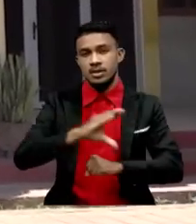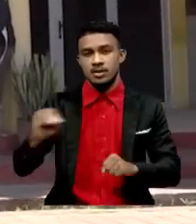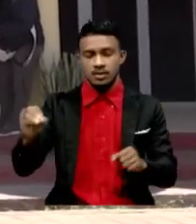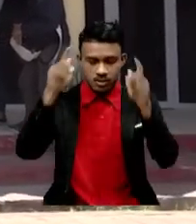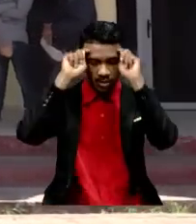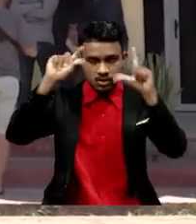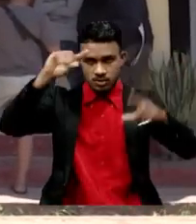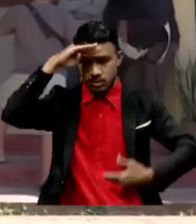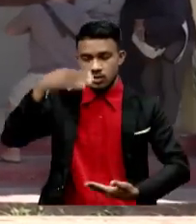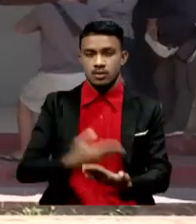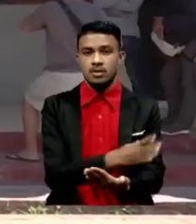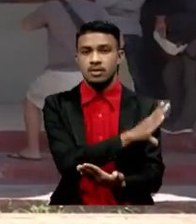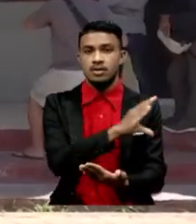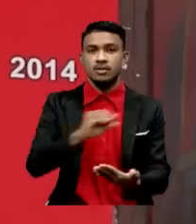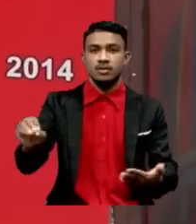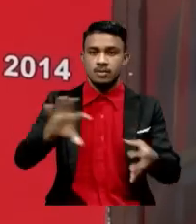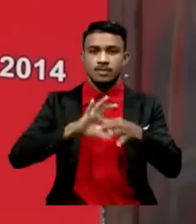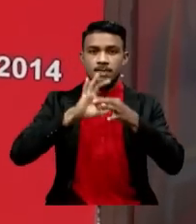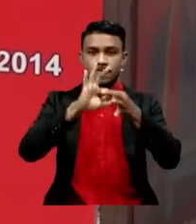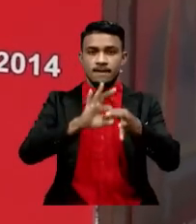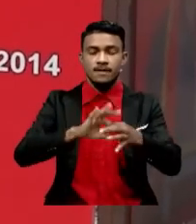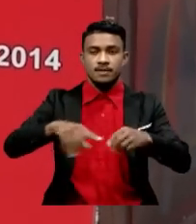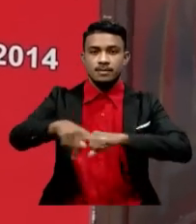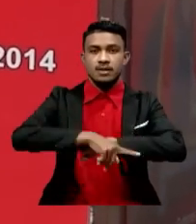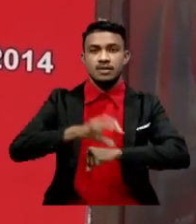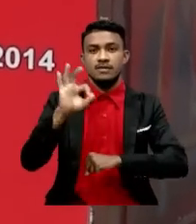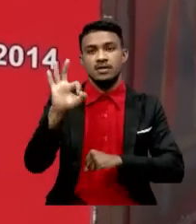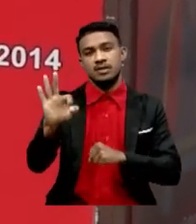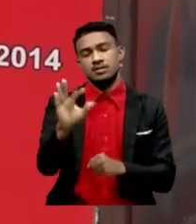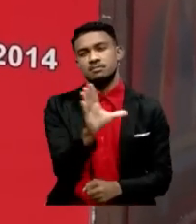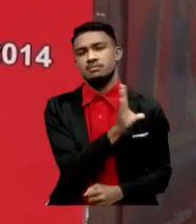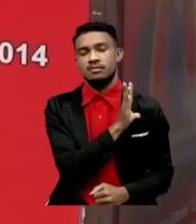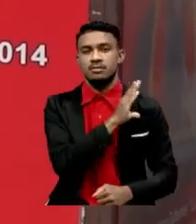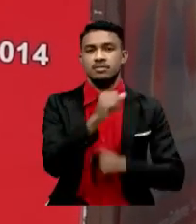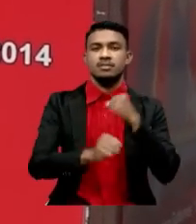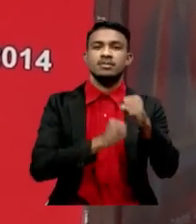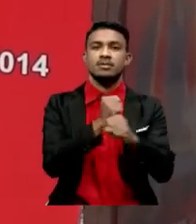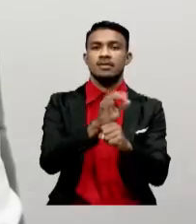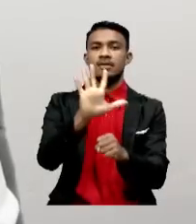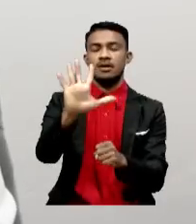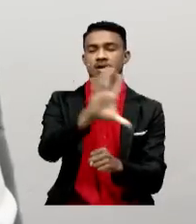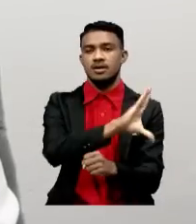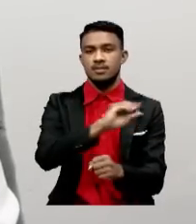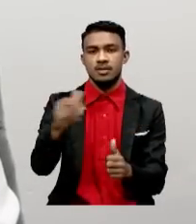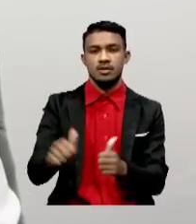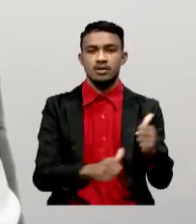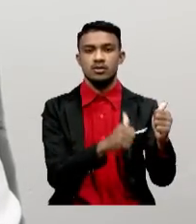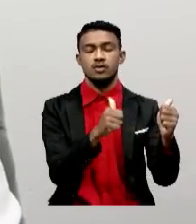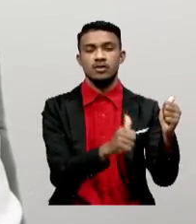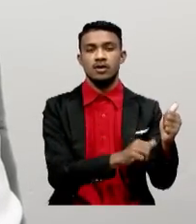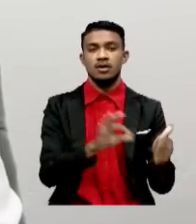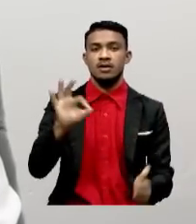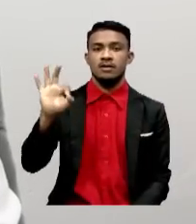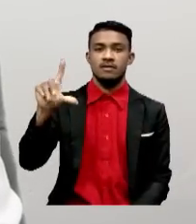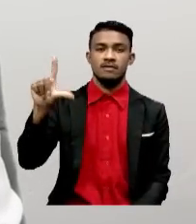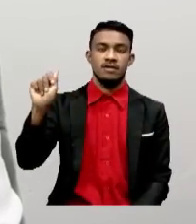ona função, órgão ka estrutura Fretilin pelo menos tinan 5. Tambane tuir Flávio, sila takadalan ba